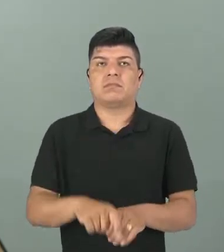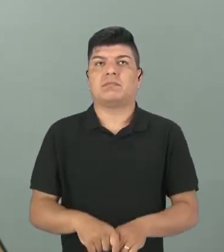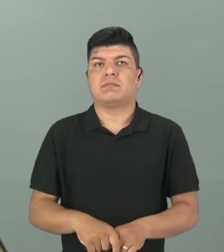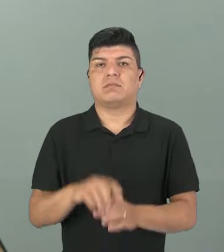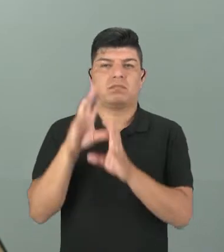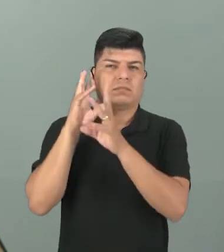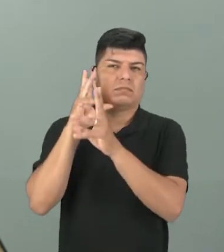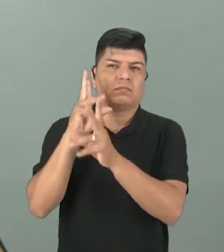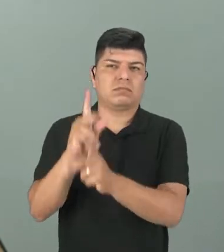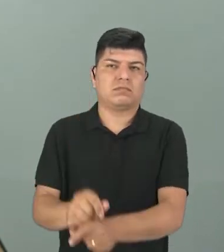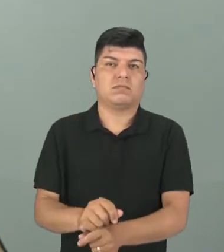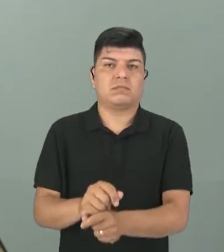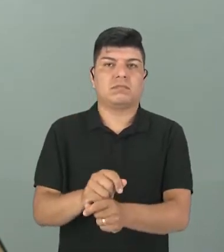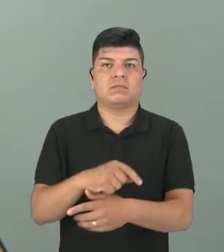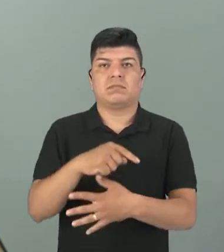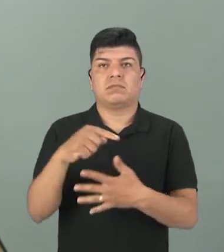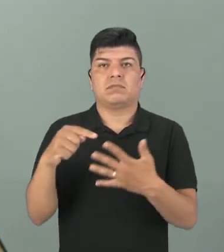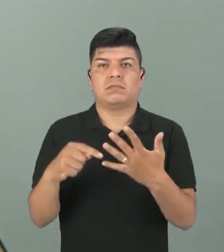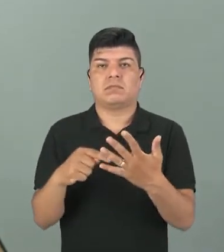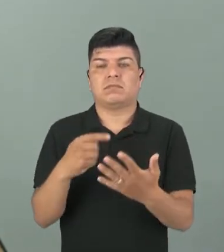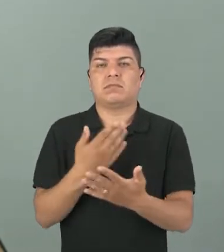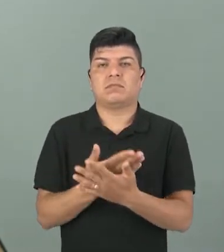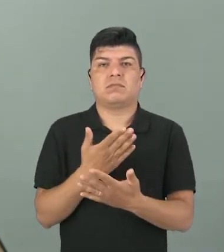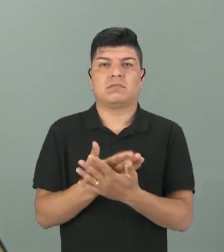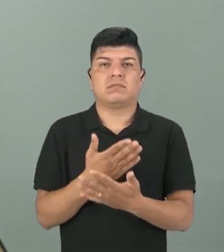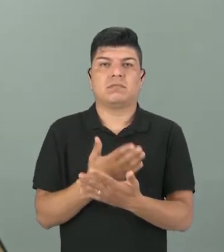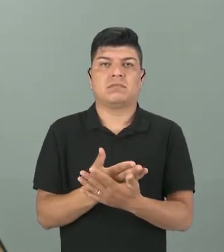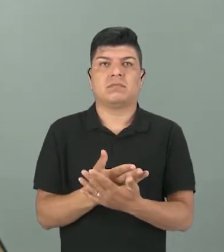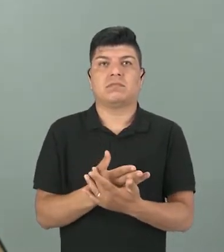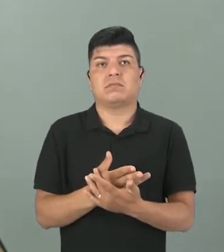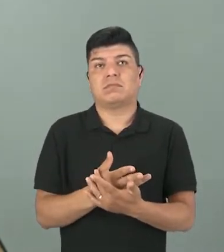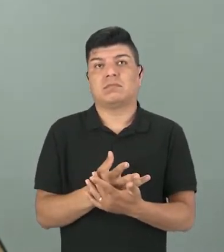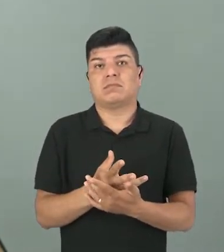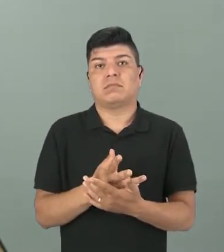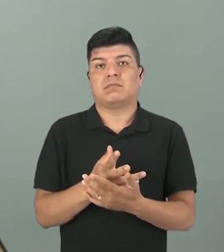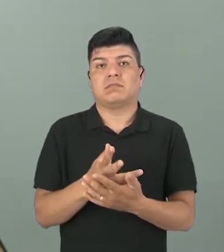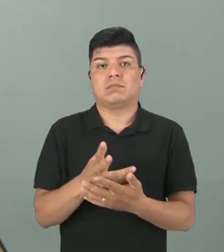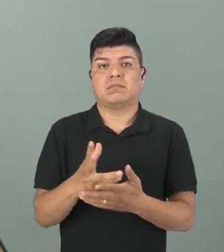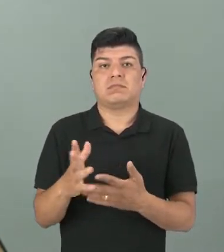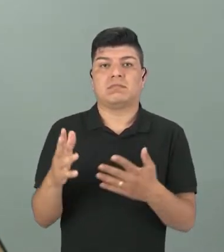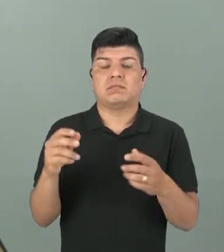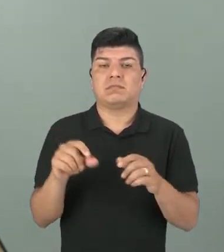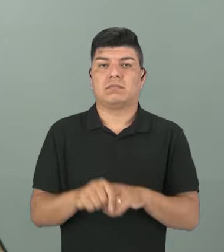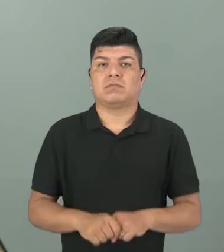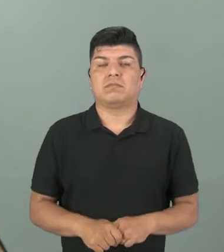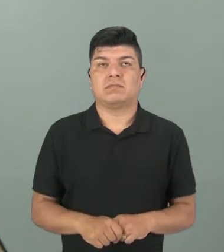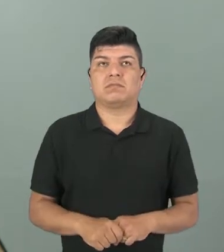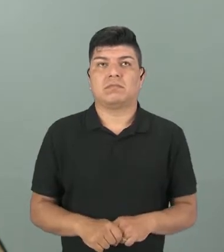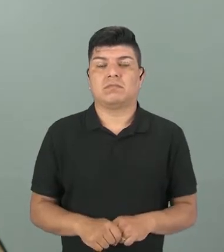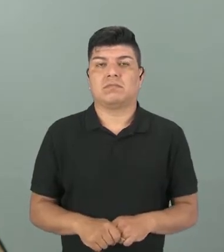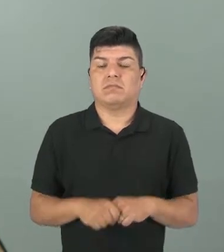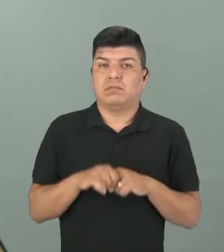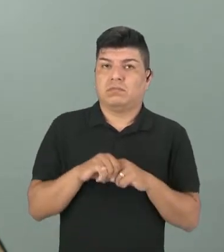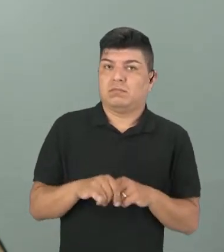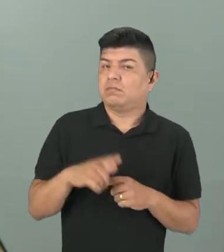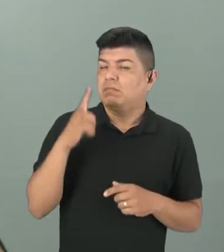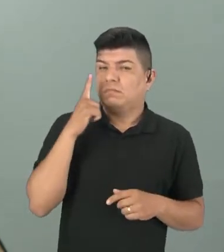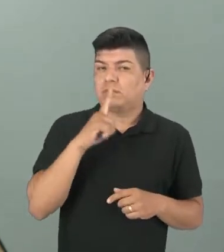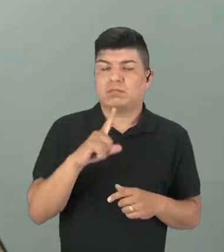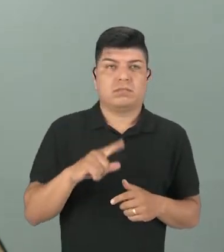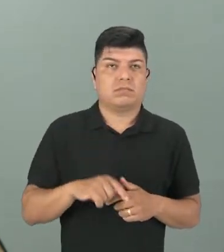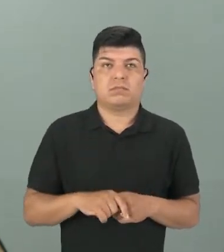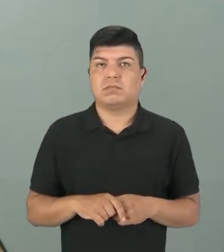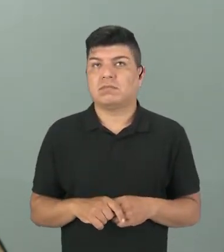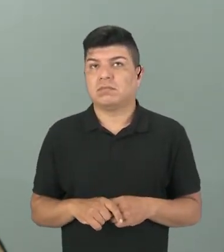se recordar desses elementos que nós estudamos, né, que nós abordamos na aula anterior? Se vocês não